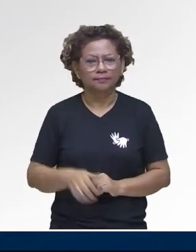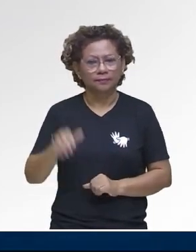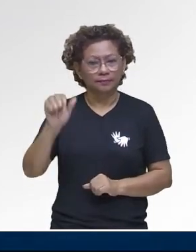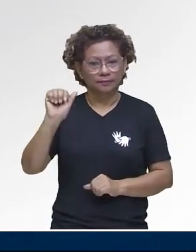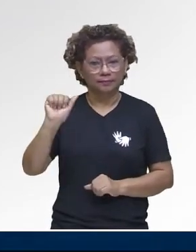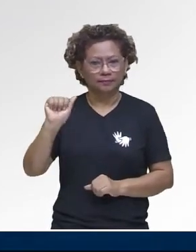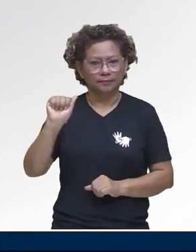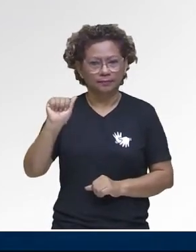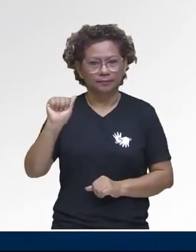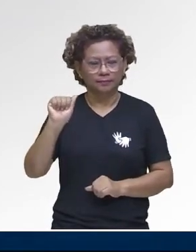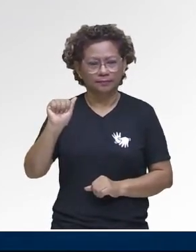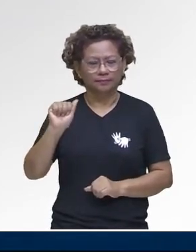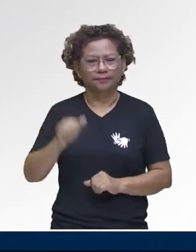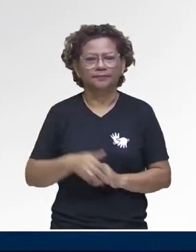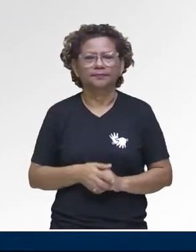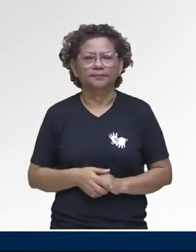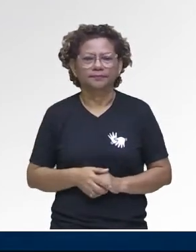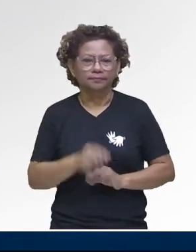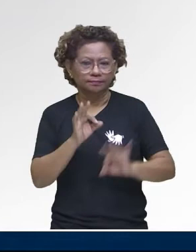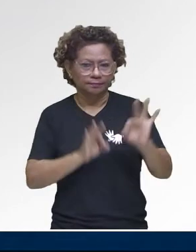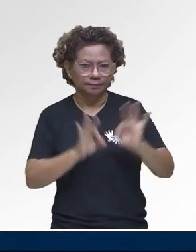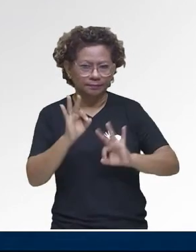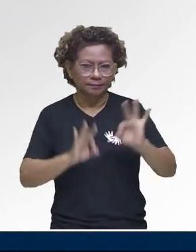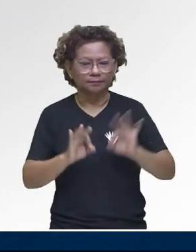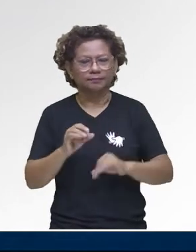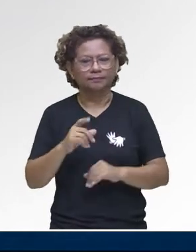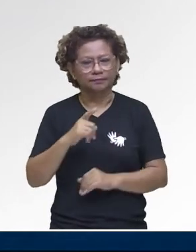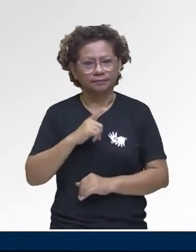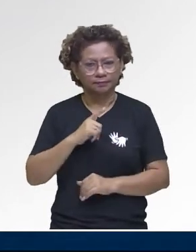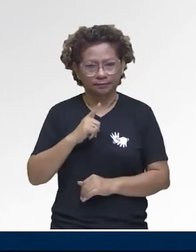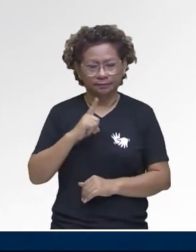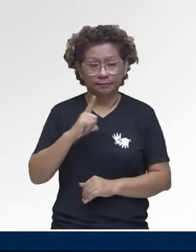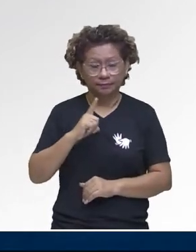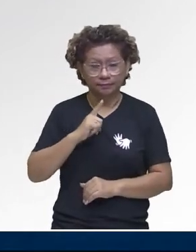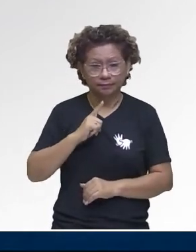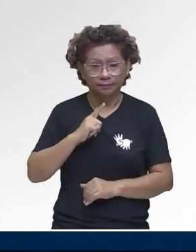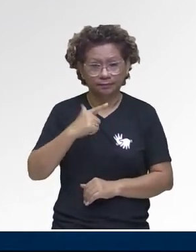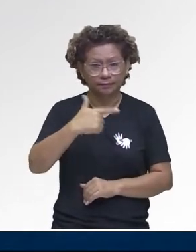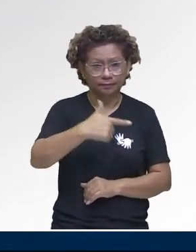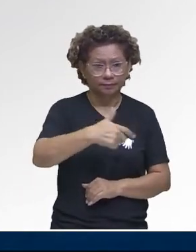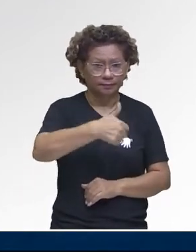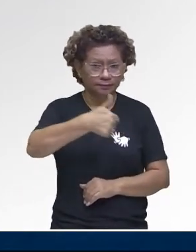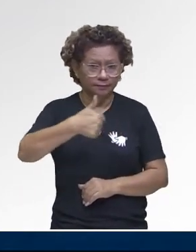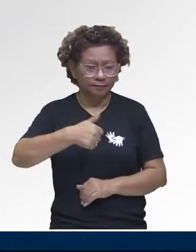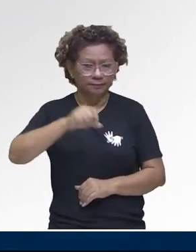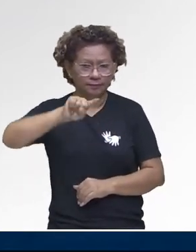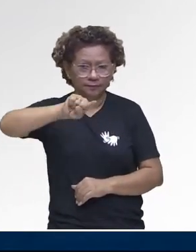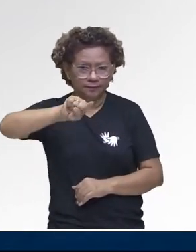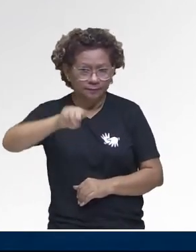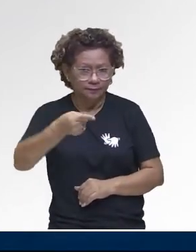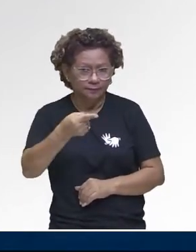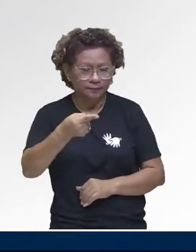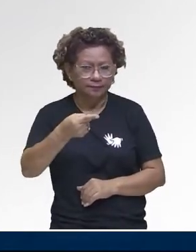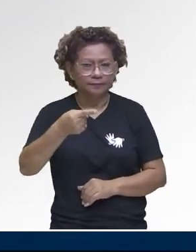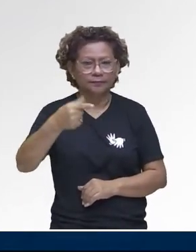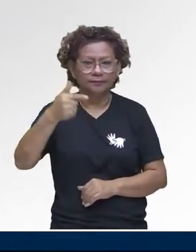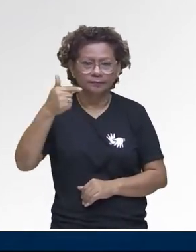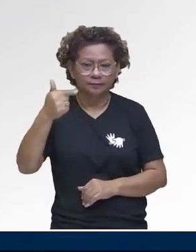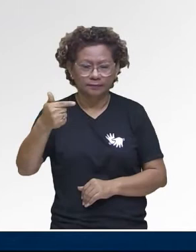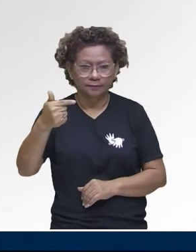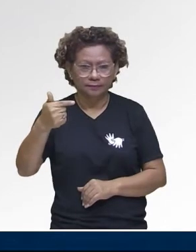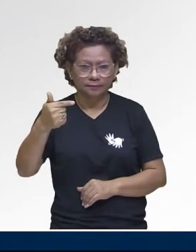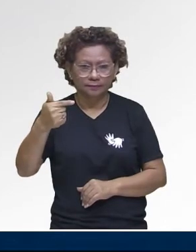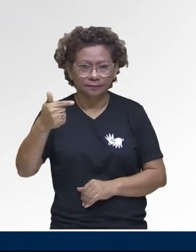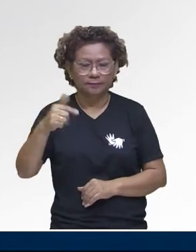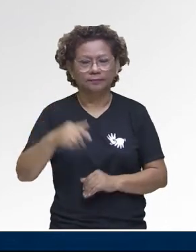conta, né? A gente diz assim, olha só, 21 inteiros e 2 décimos, 3 inteiros e